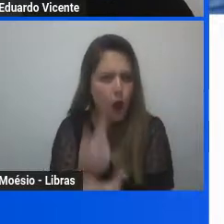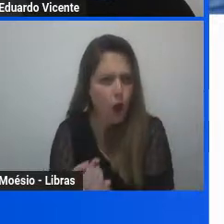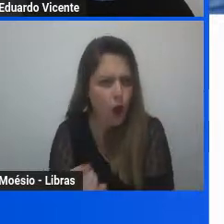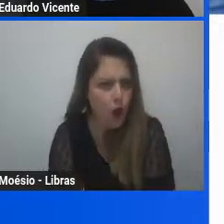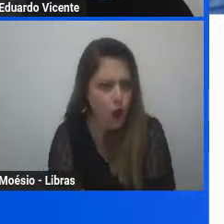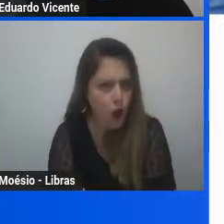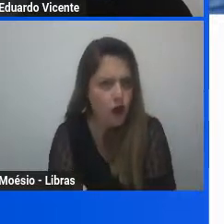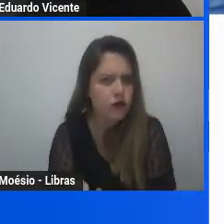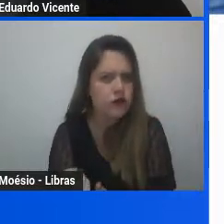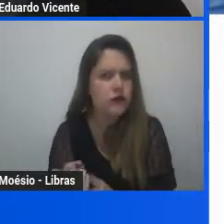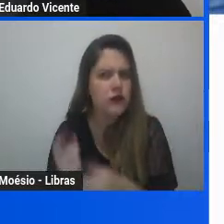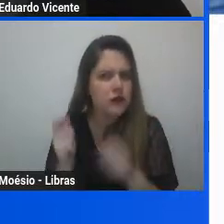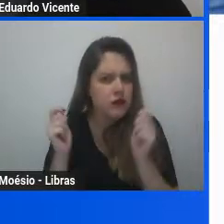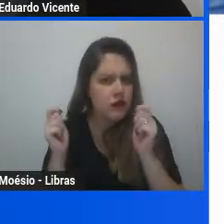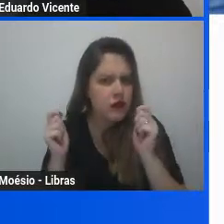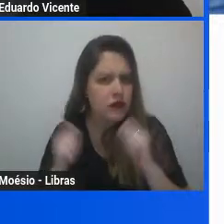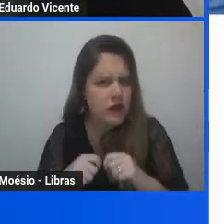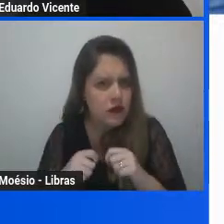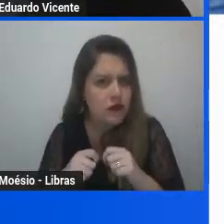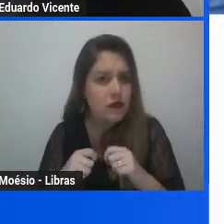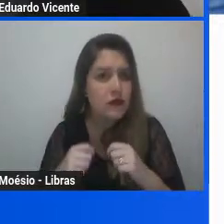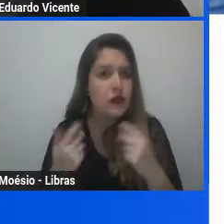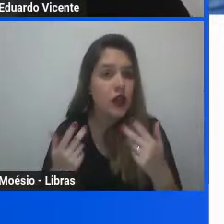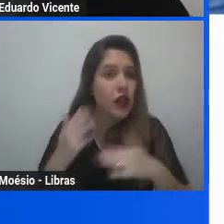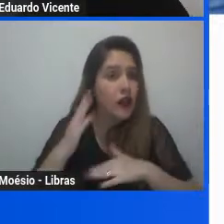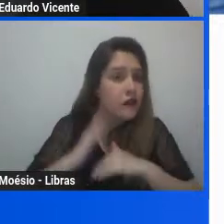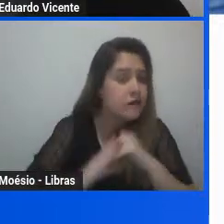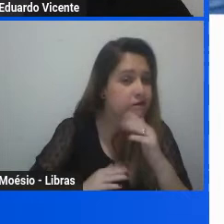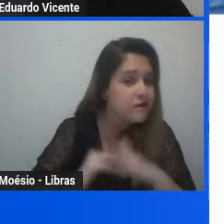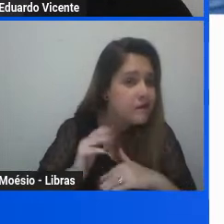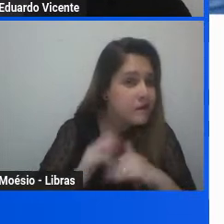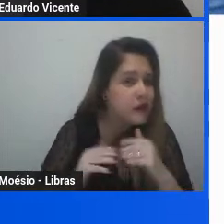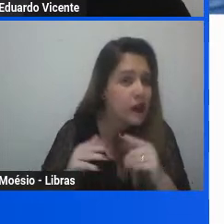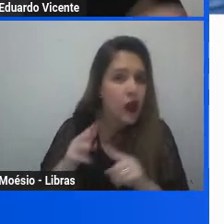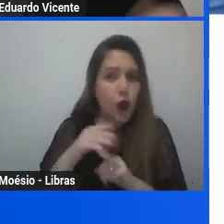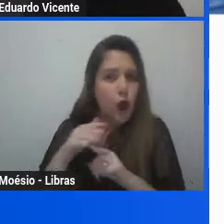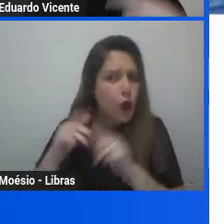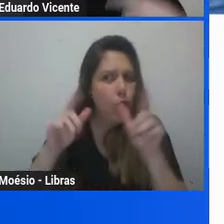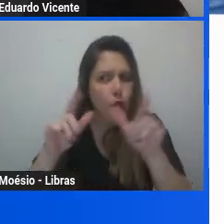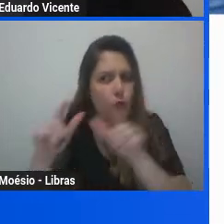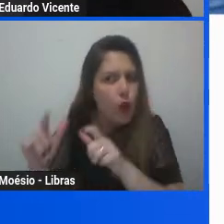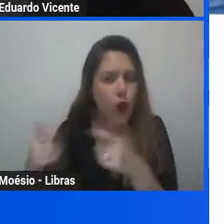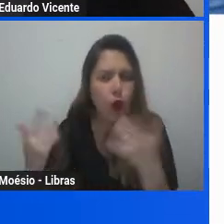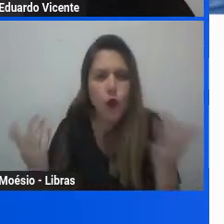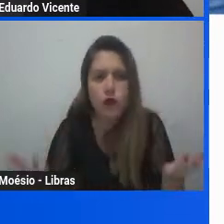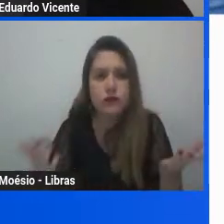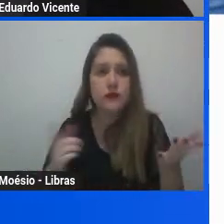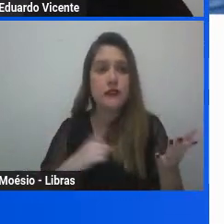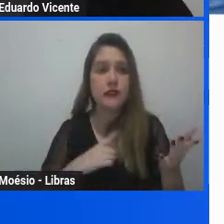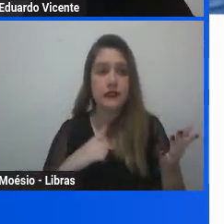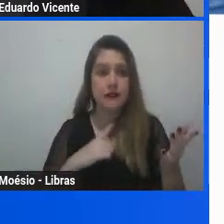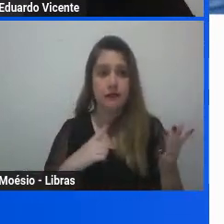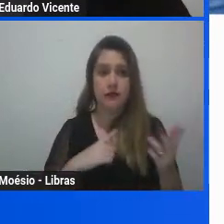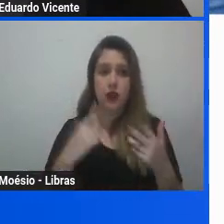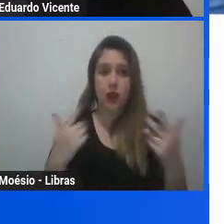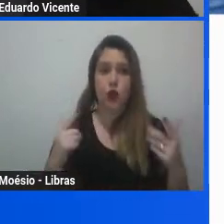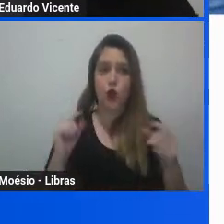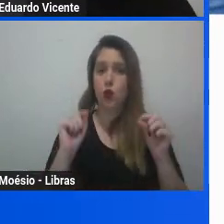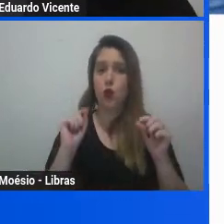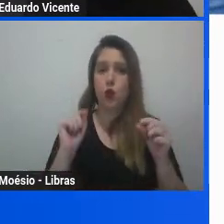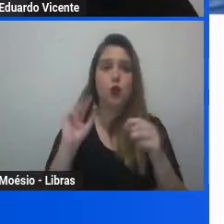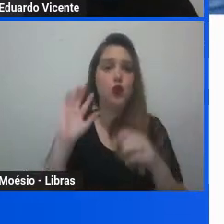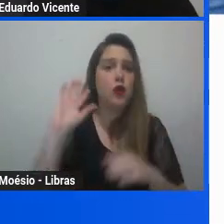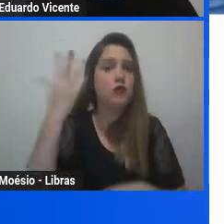tanque de água, numa praia, ou qualquer local. Eu sei nadar? Essa seria a minha primeira pergunta. O que houve?